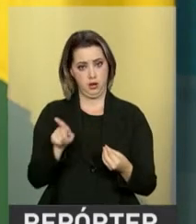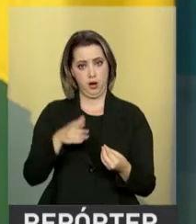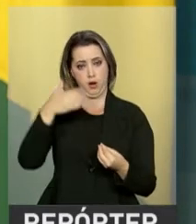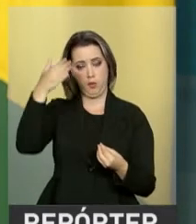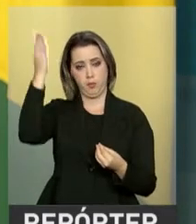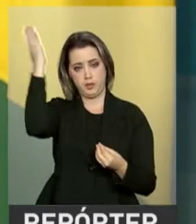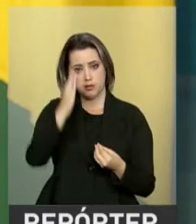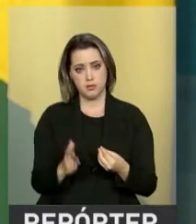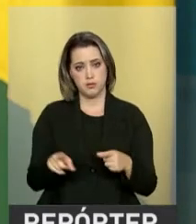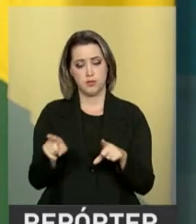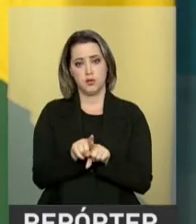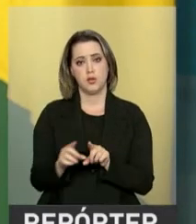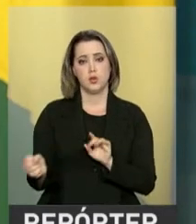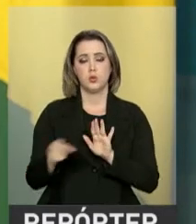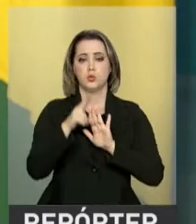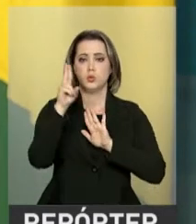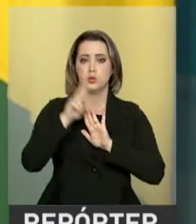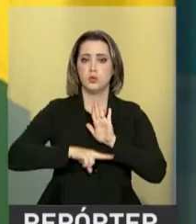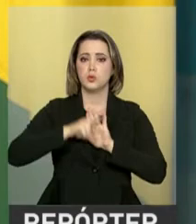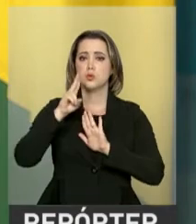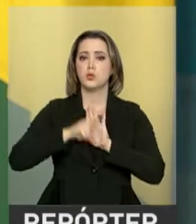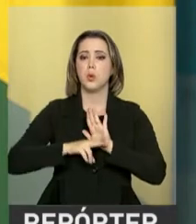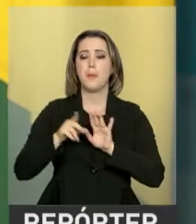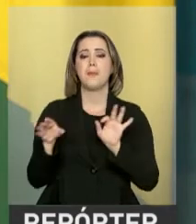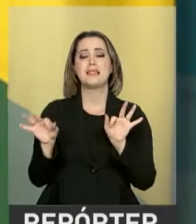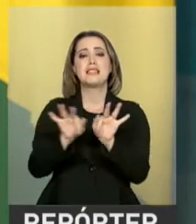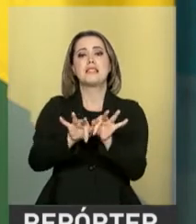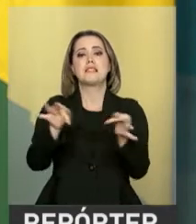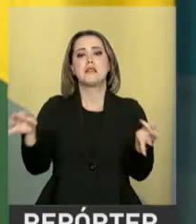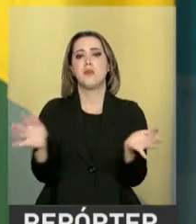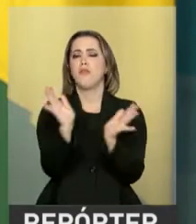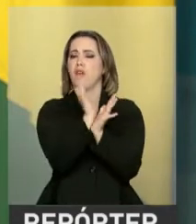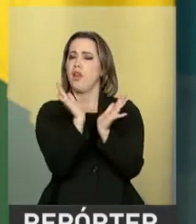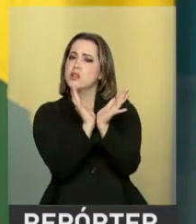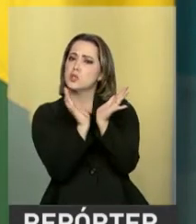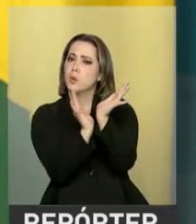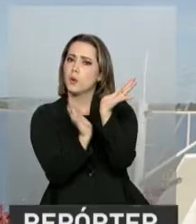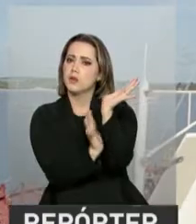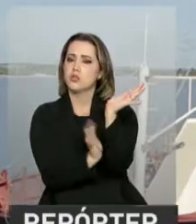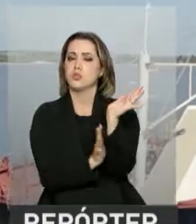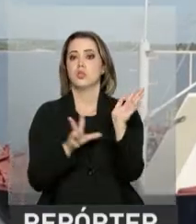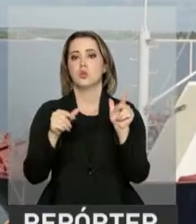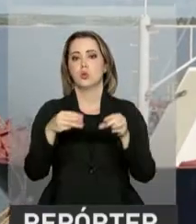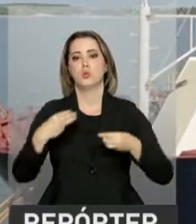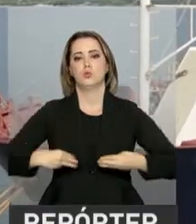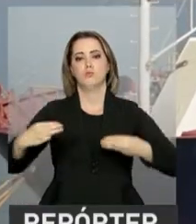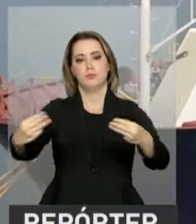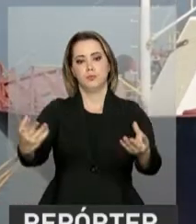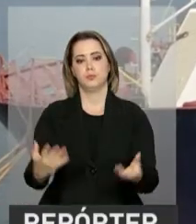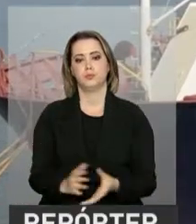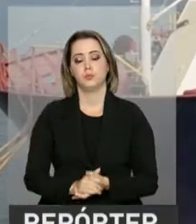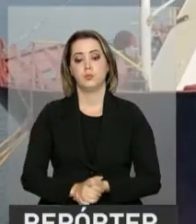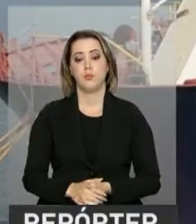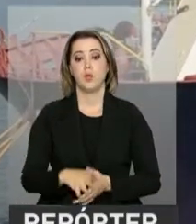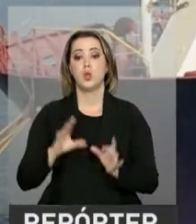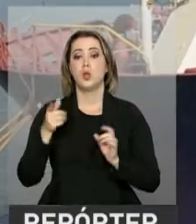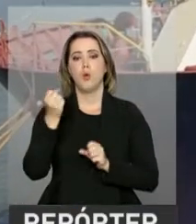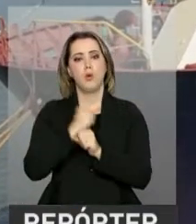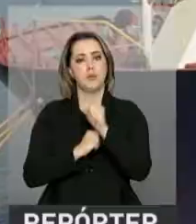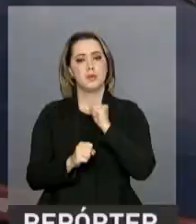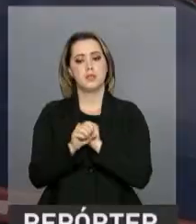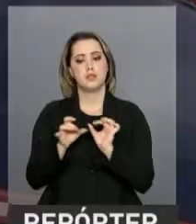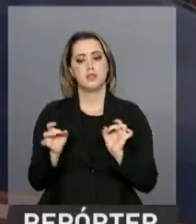República as medidas desburocratizantes nos vários ministérios. Só no ano passado, as vendas para o